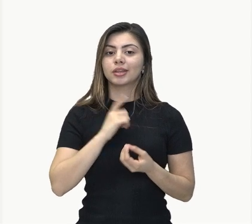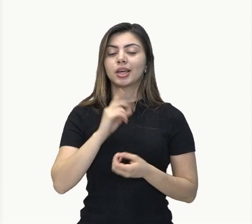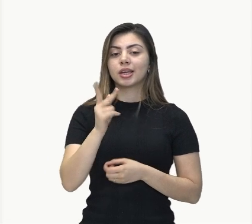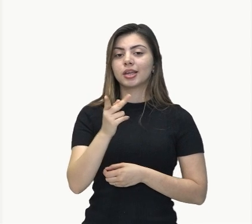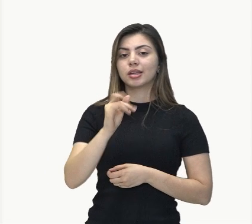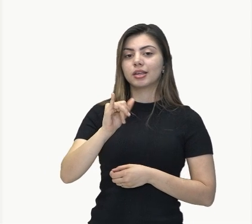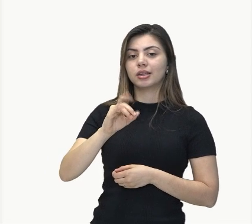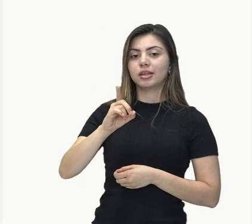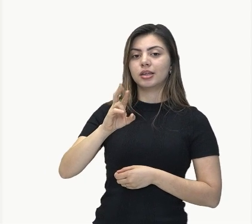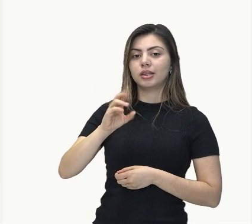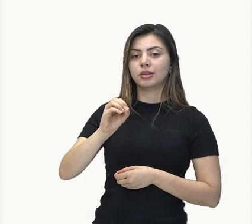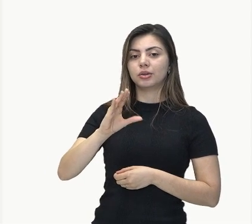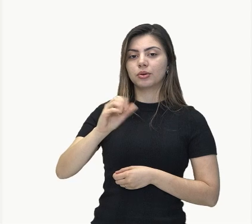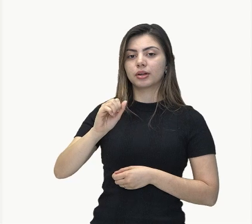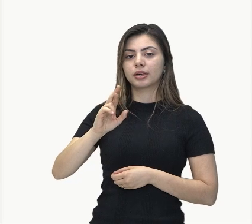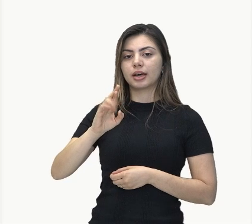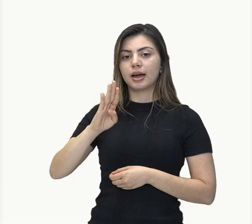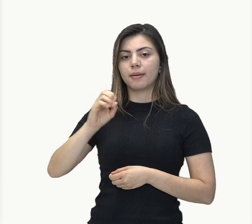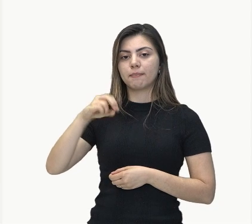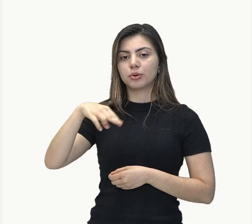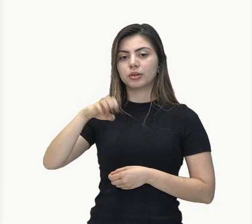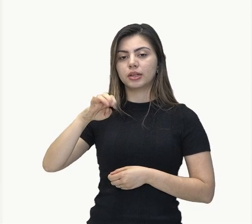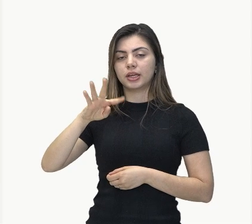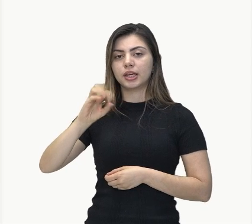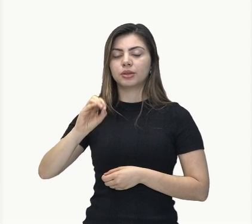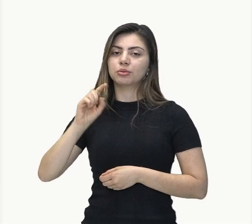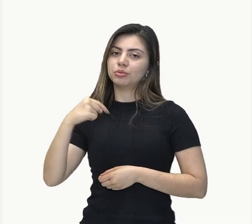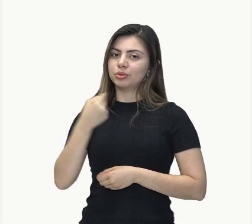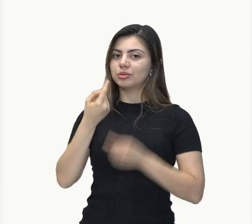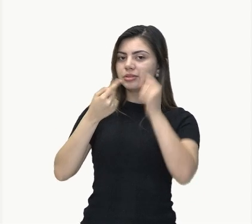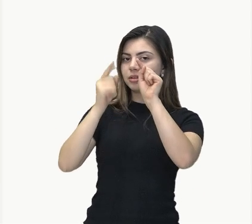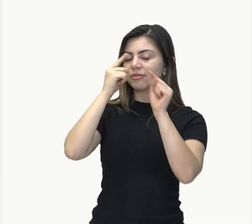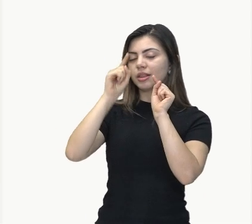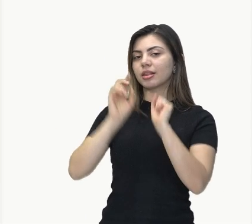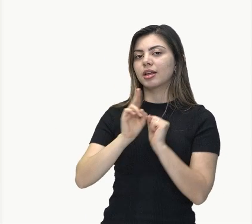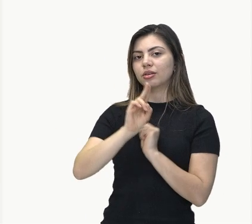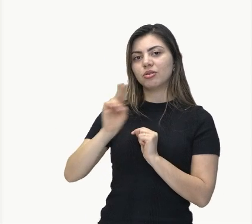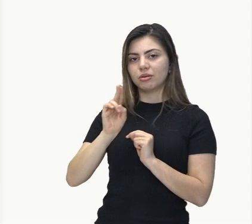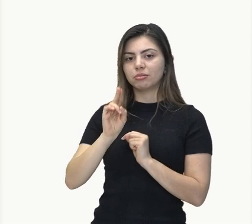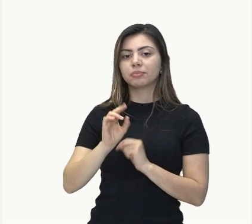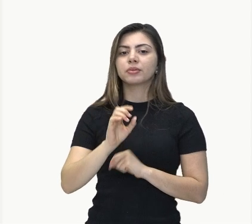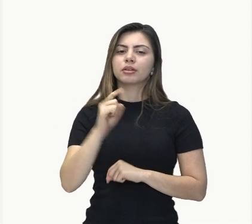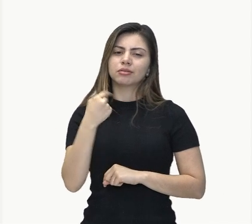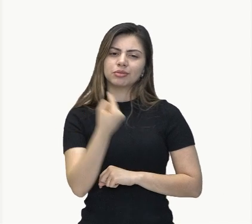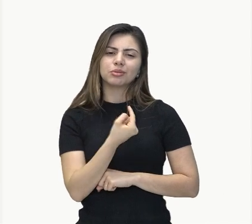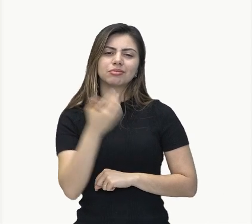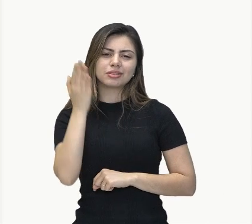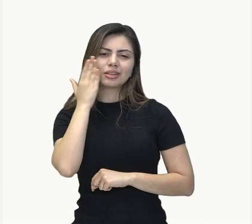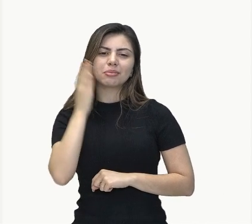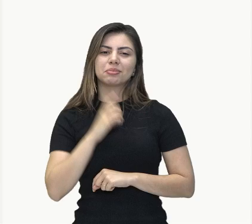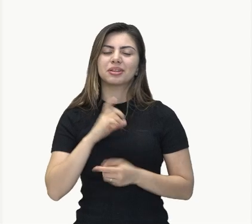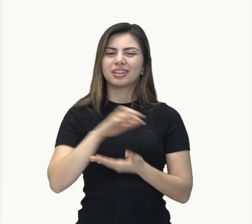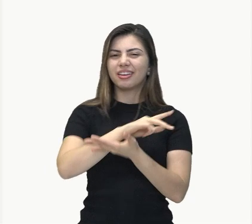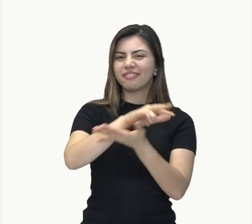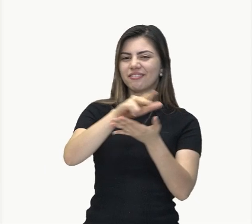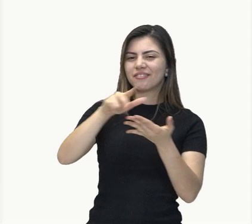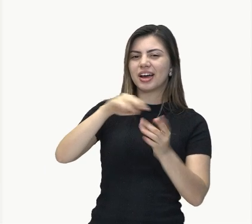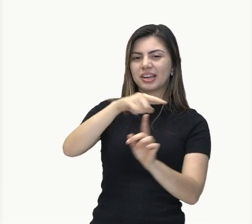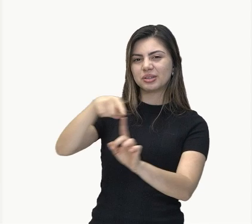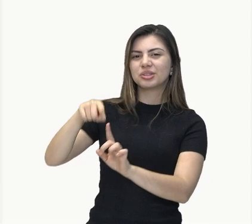hidrocarbonetos. Vocês sabem que os hidrocarbonetos são classificados em alcanos, alcenos,